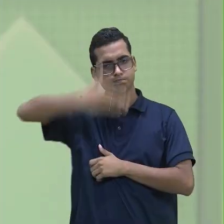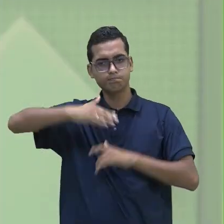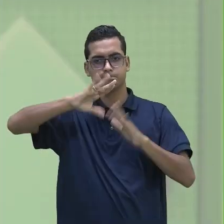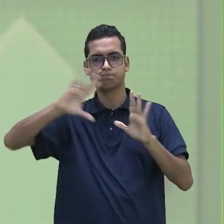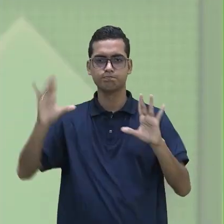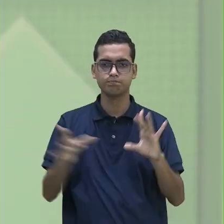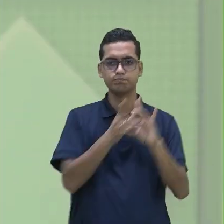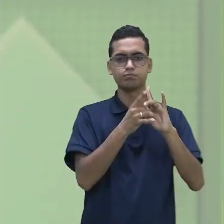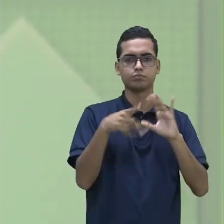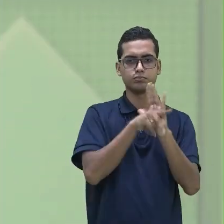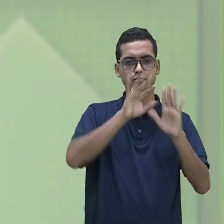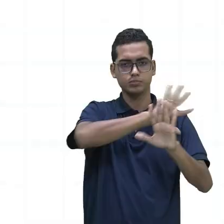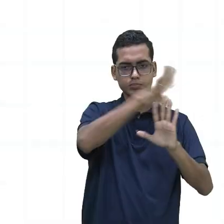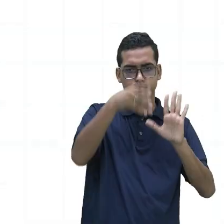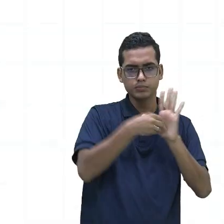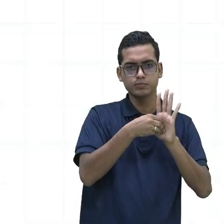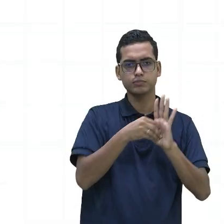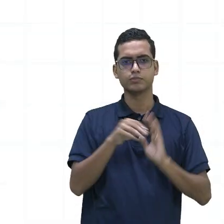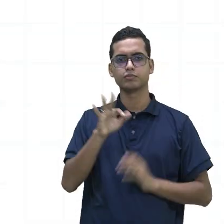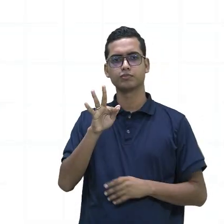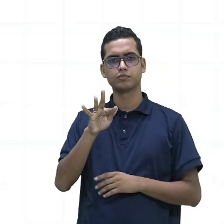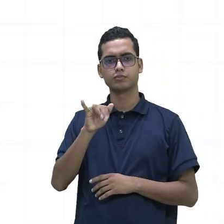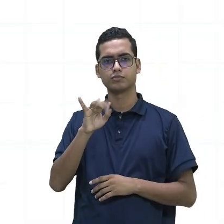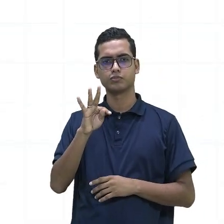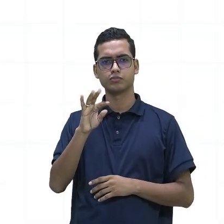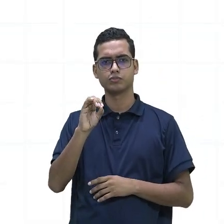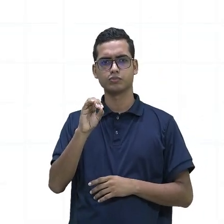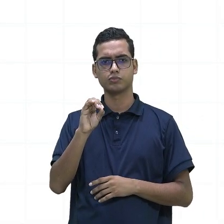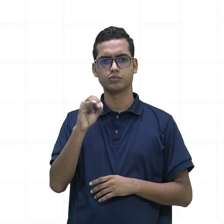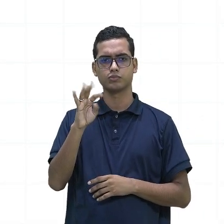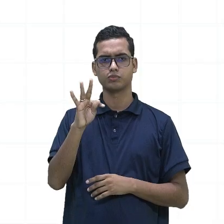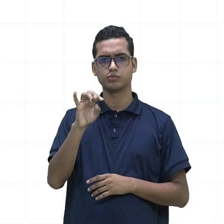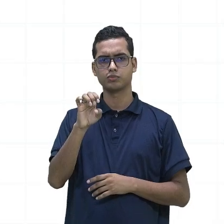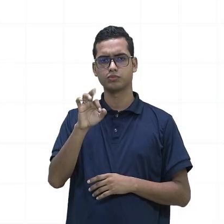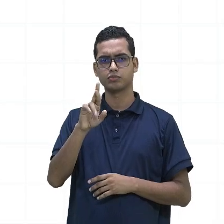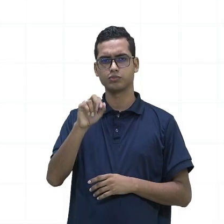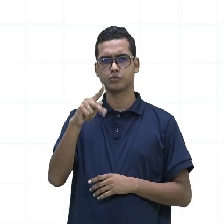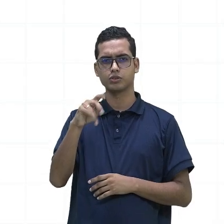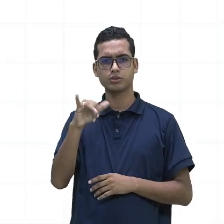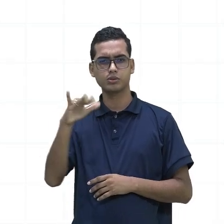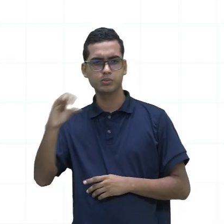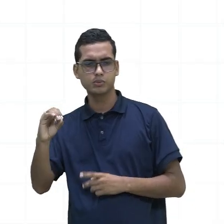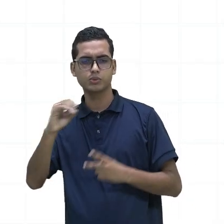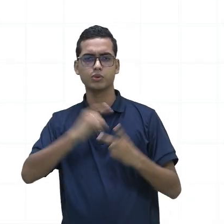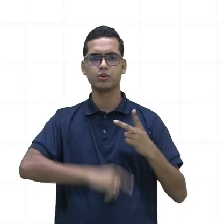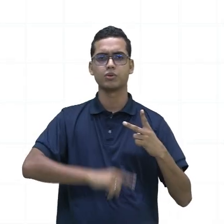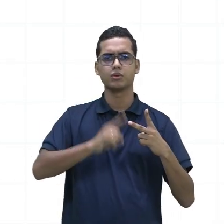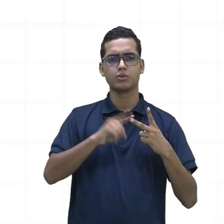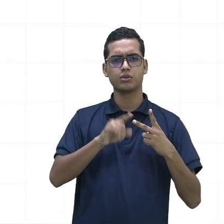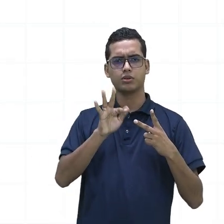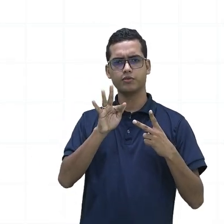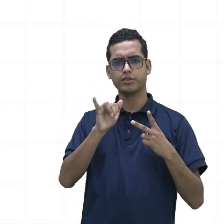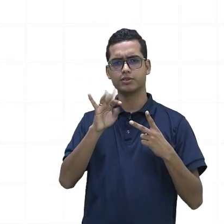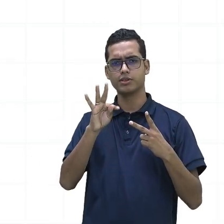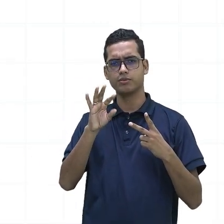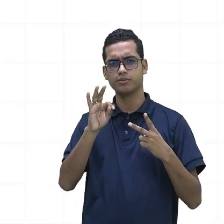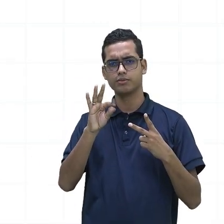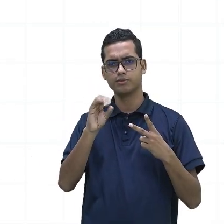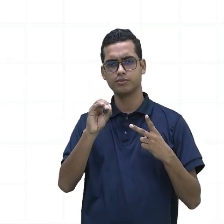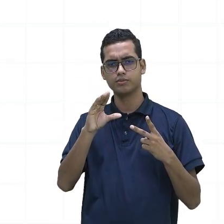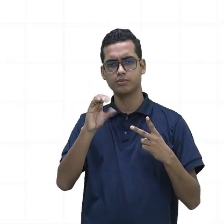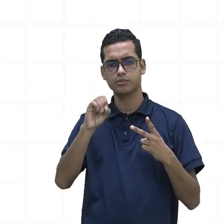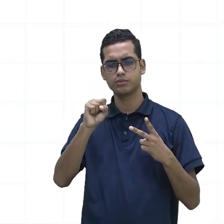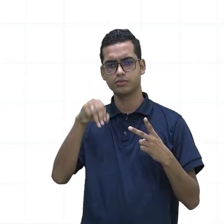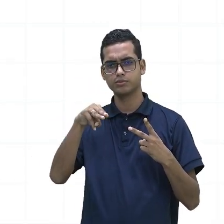Amazônia. Fitoterápicos e fitocosméticos também são outros, né? Aí nós temos a